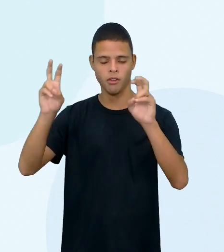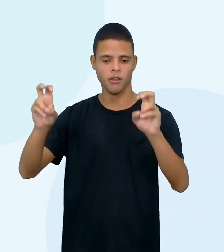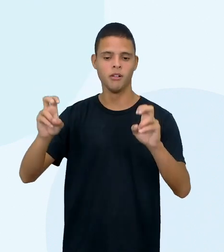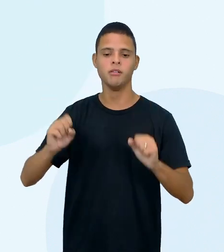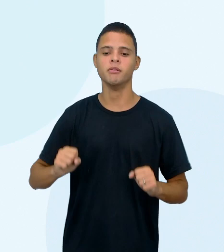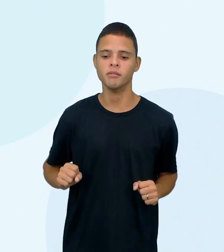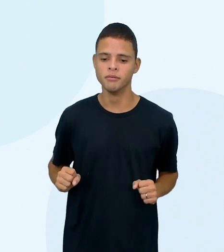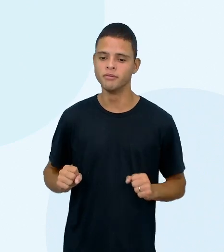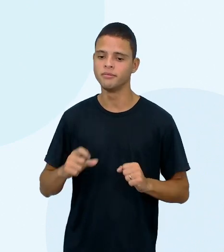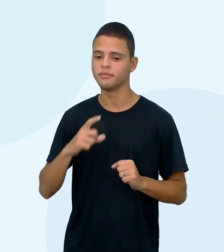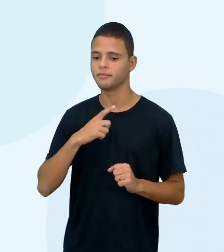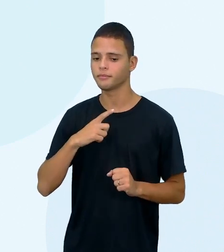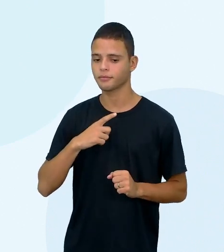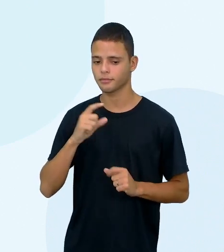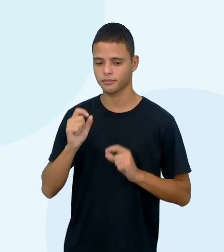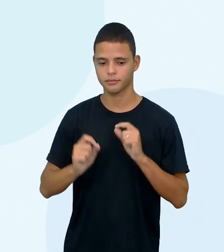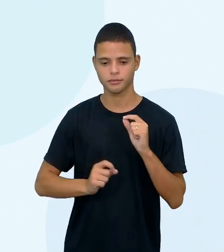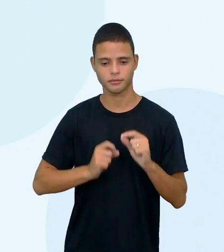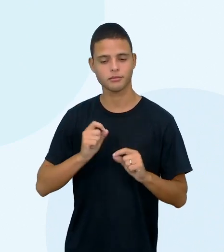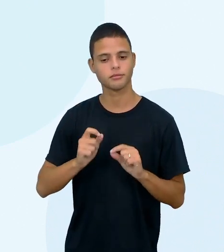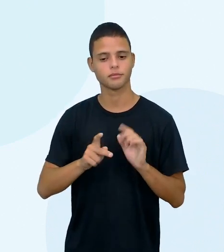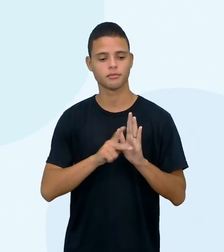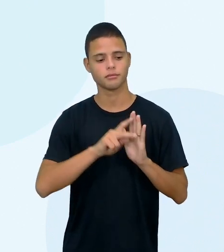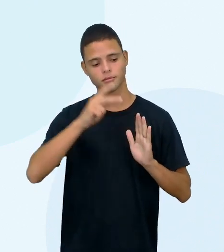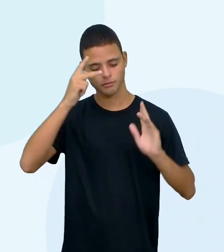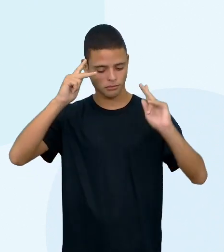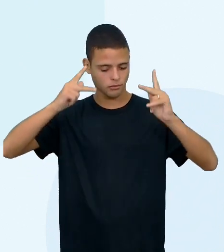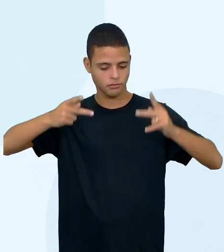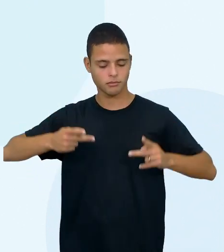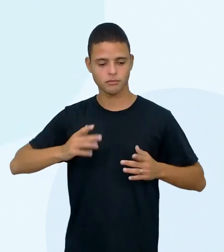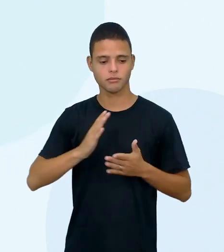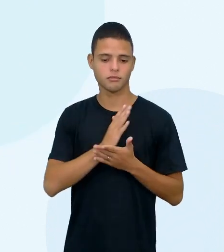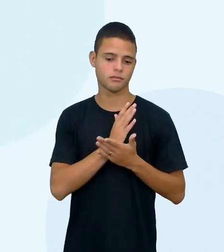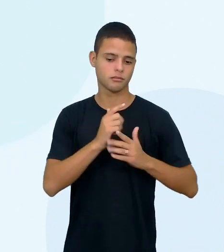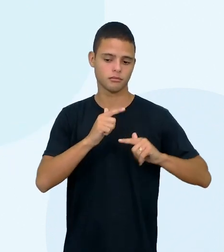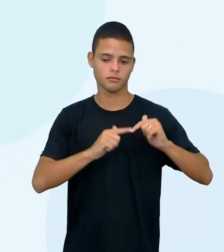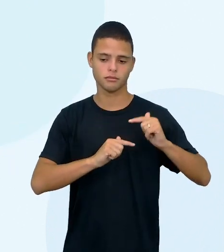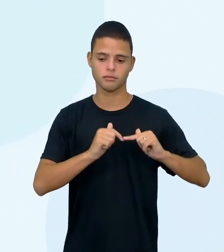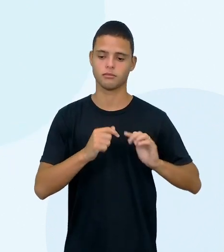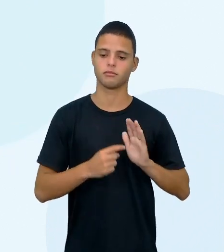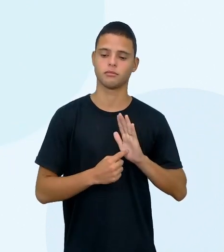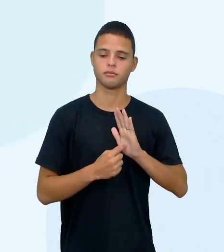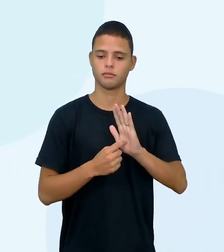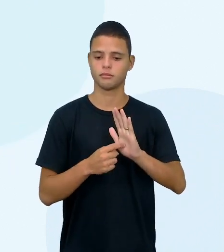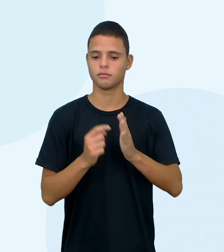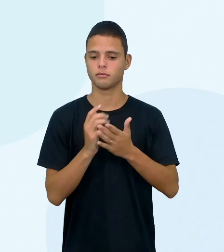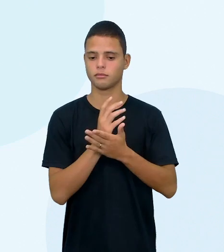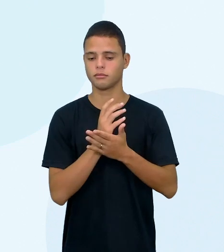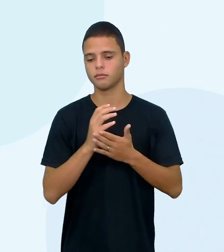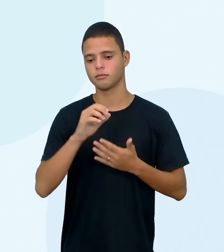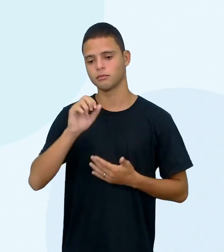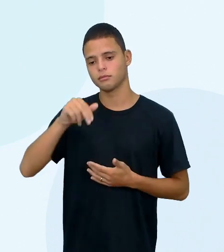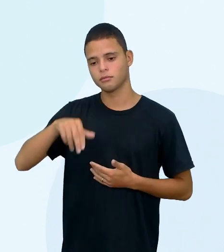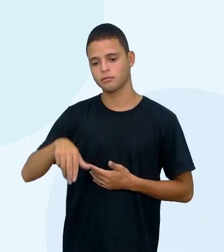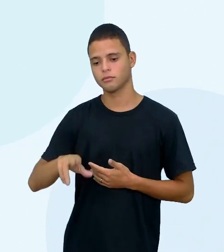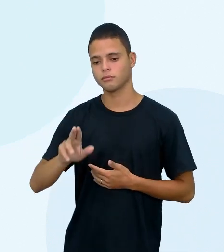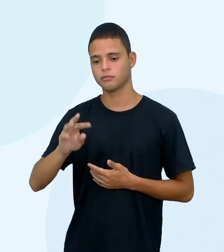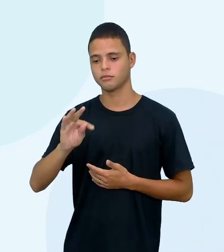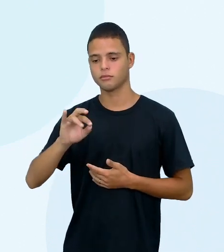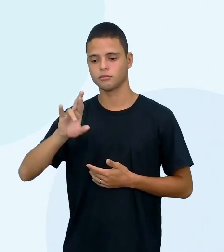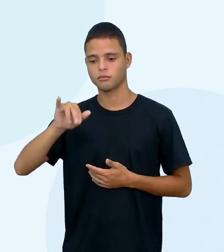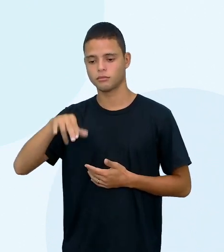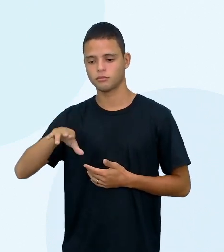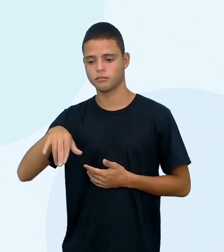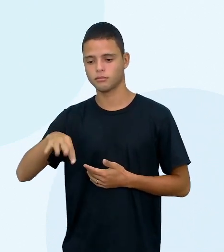gente ressaltou a composição, então, do nosso corpo, dando uma grande ênfase, então, nos nutrientes e nos compostos que